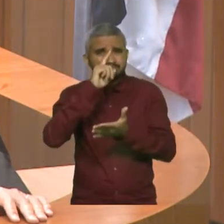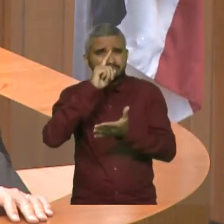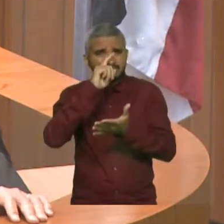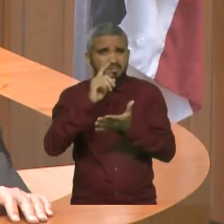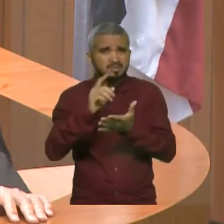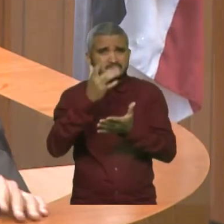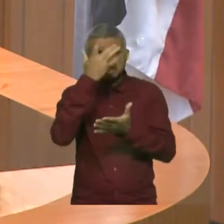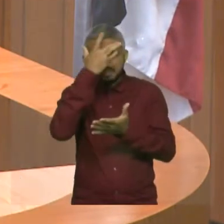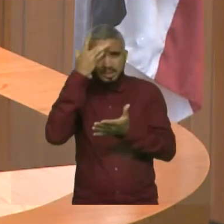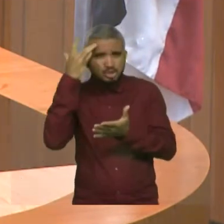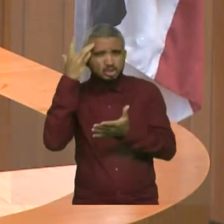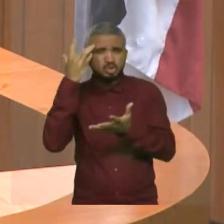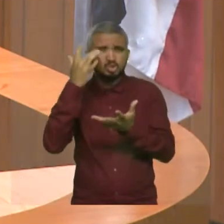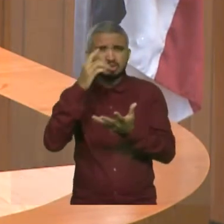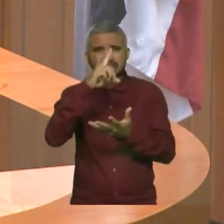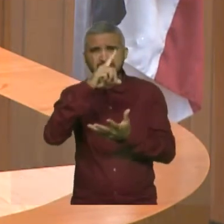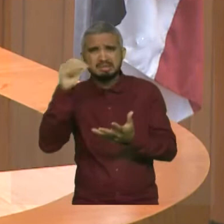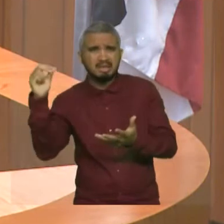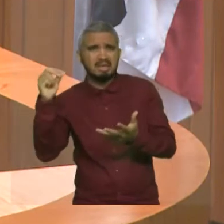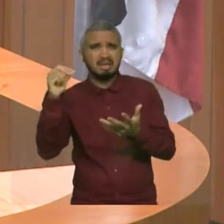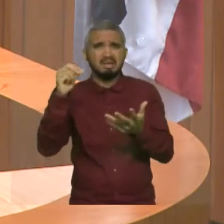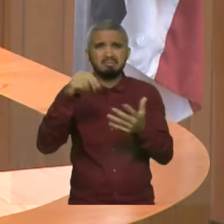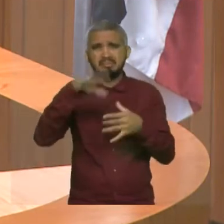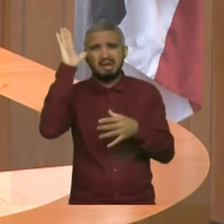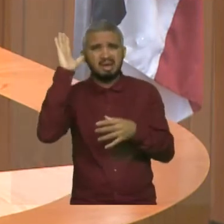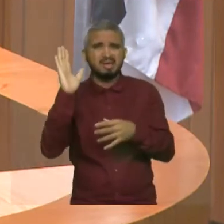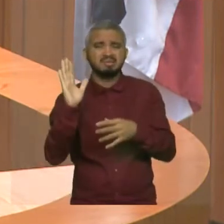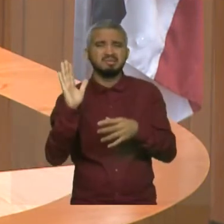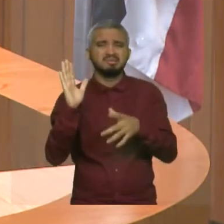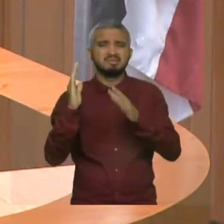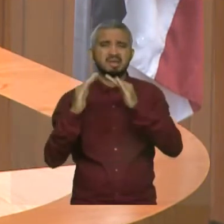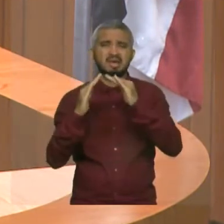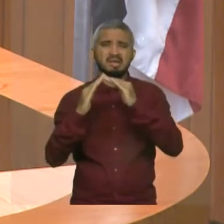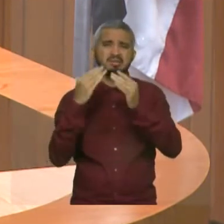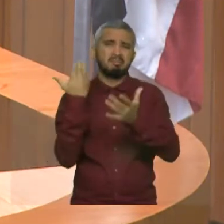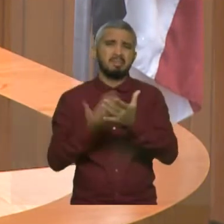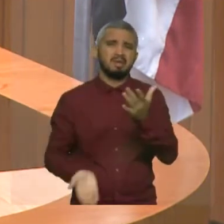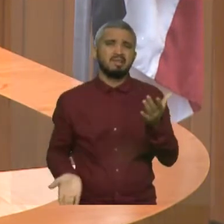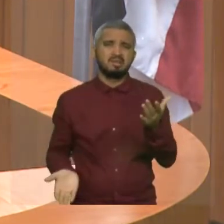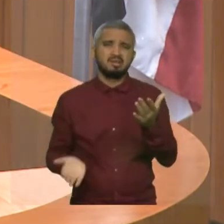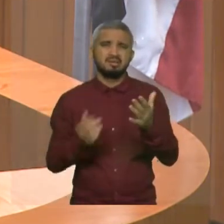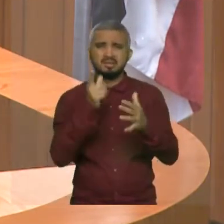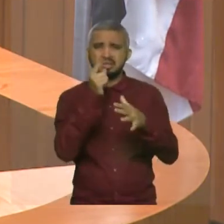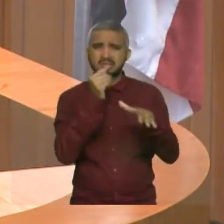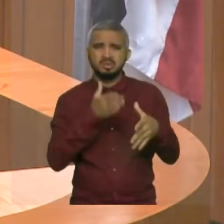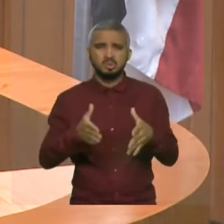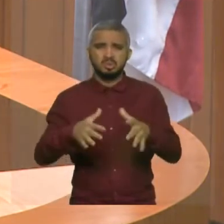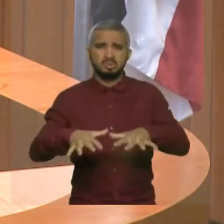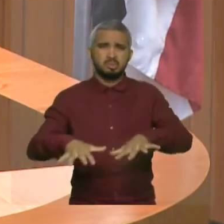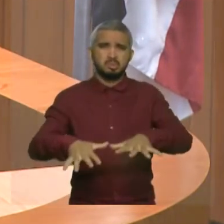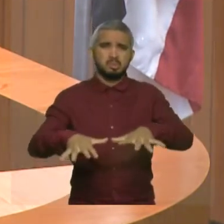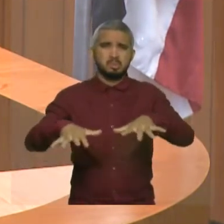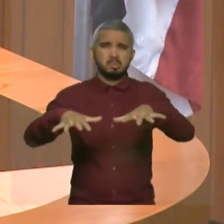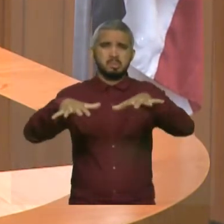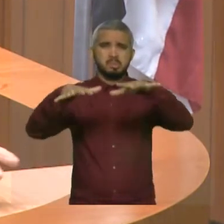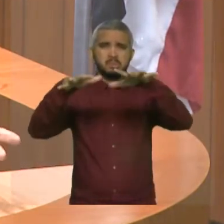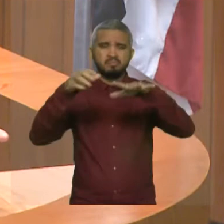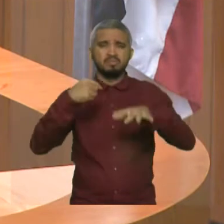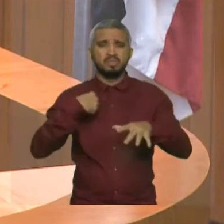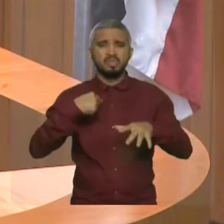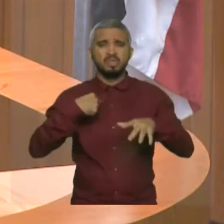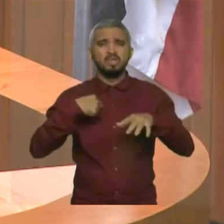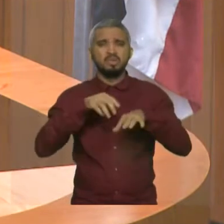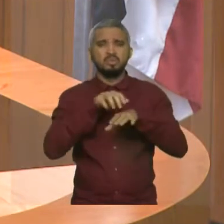ou centenas de pessoas desabrigadas por conta das cheias do rio, como presenciei, percorri de barco e